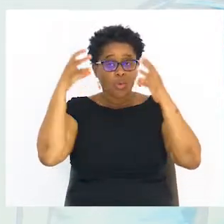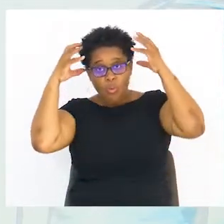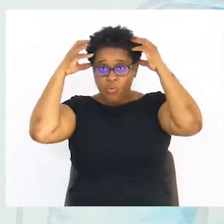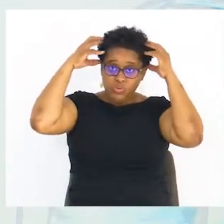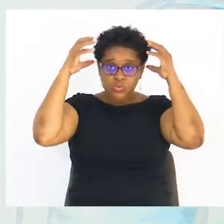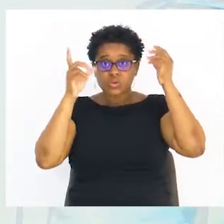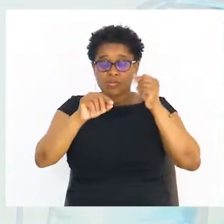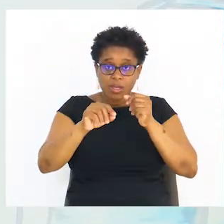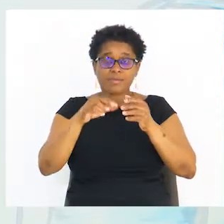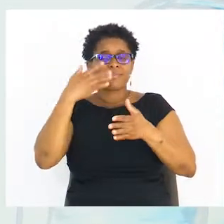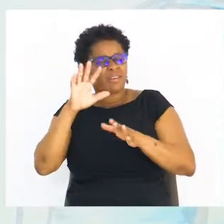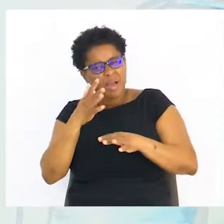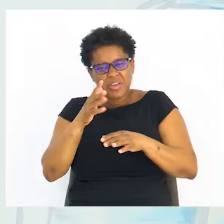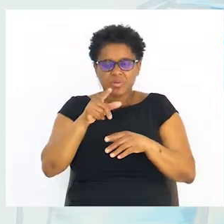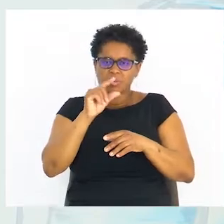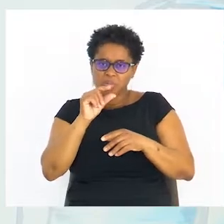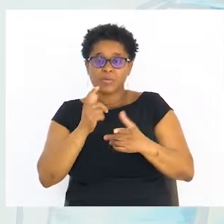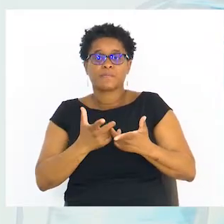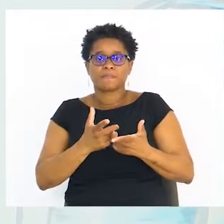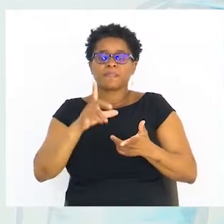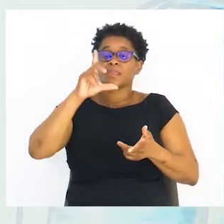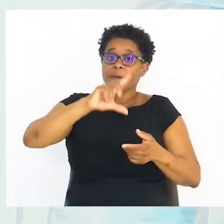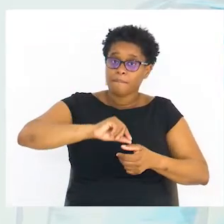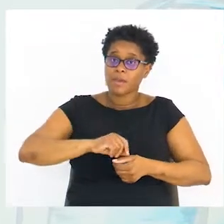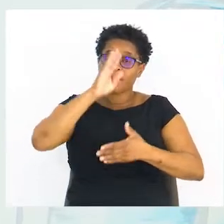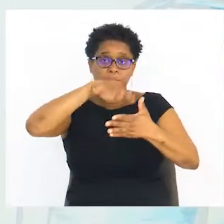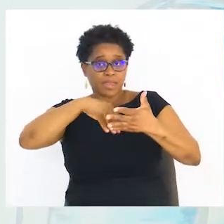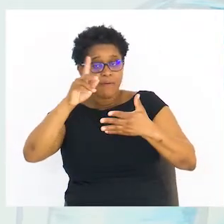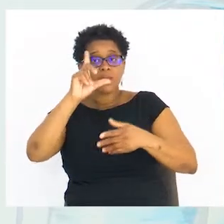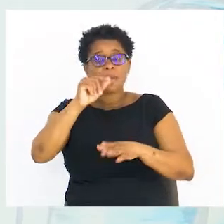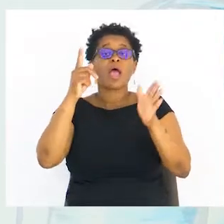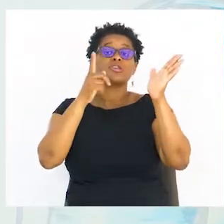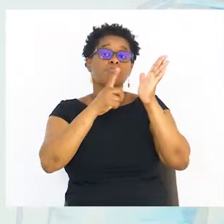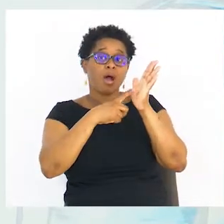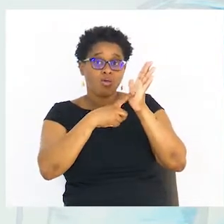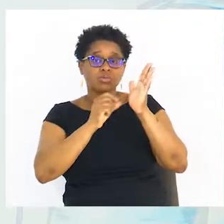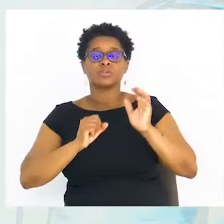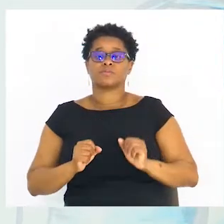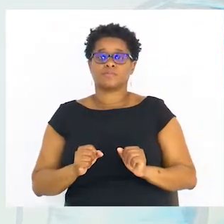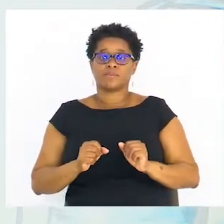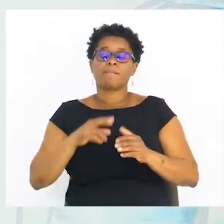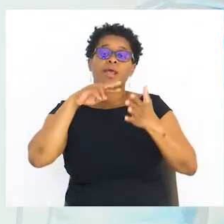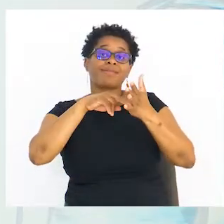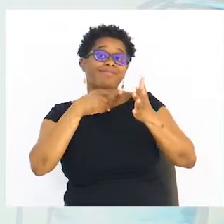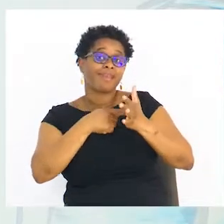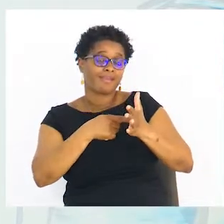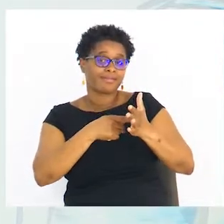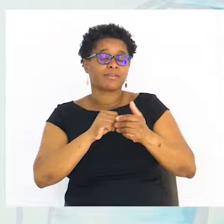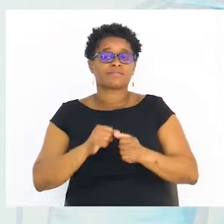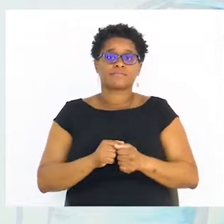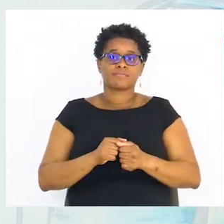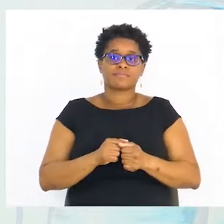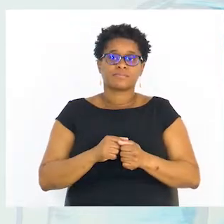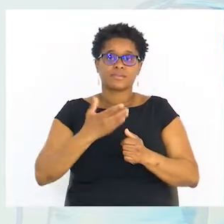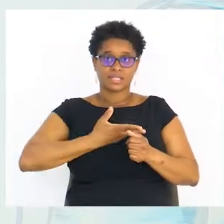ursos também são raros, e pintavam também as mãos, ok? Pela técnica